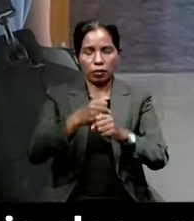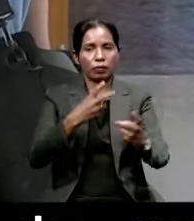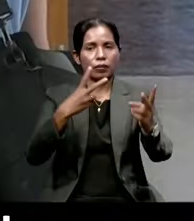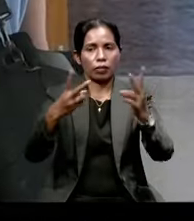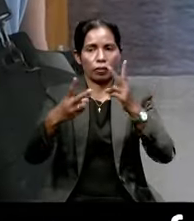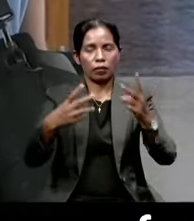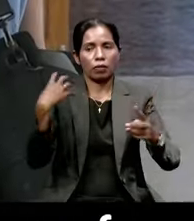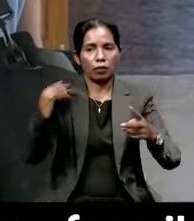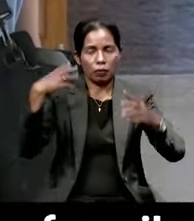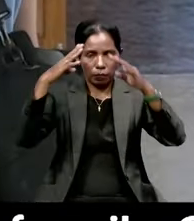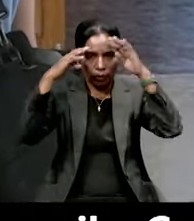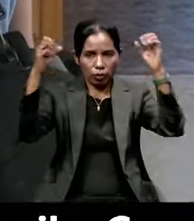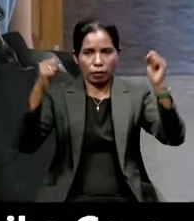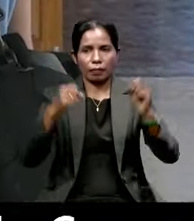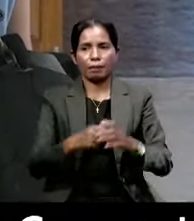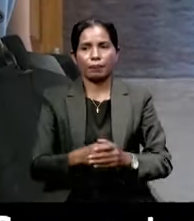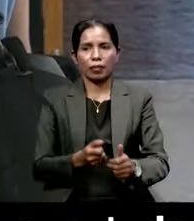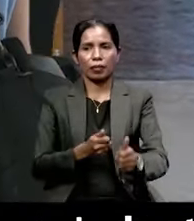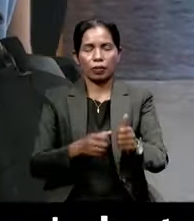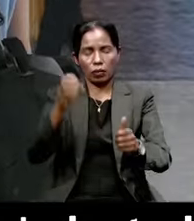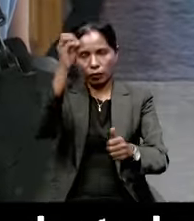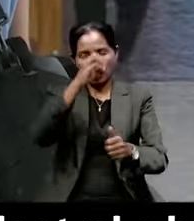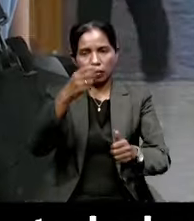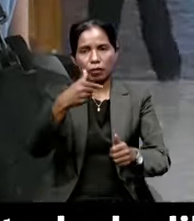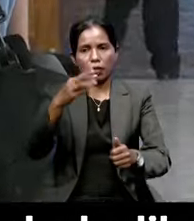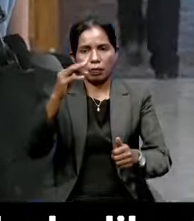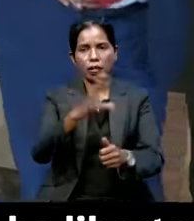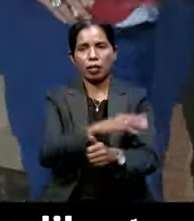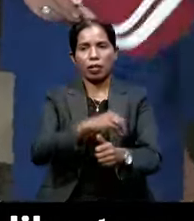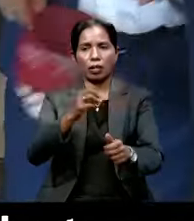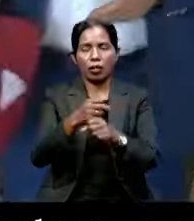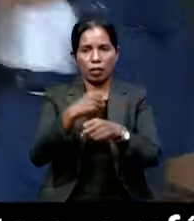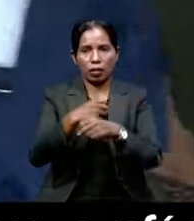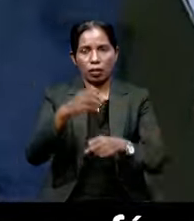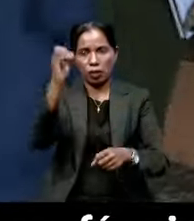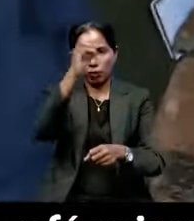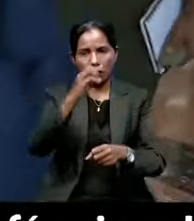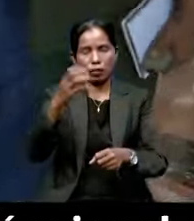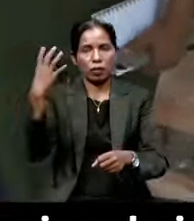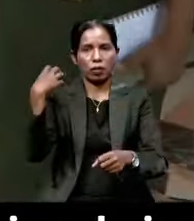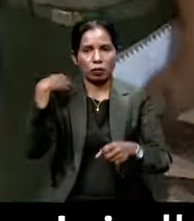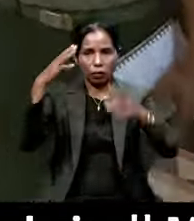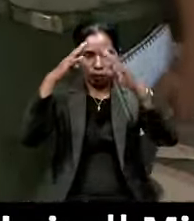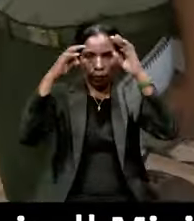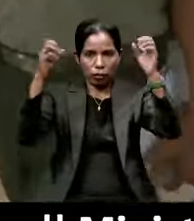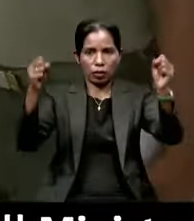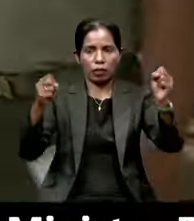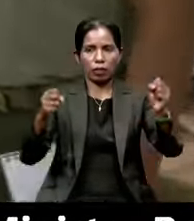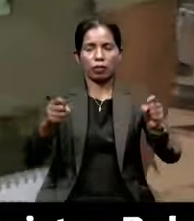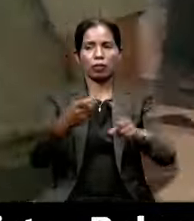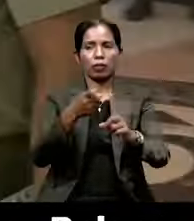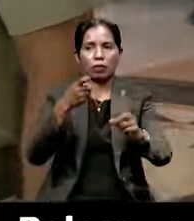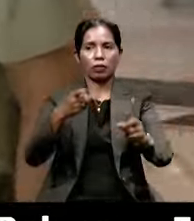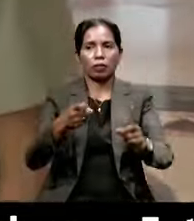Moço Palácio Presidente. Ter observação de Yemen, equipa avançar o NB, rala observação e a Palácio Presidencial, composto